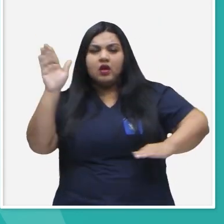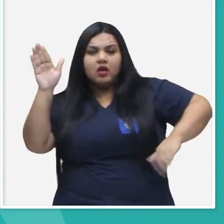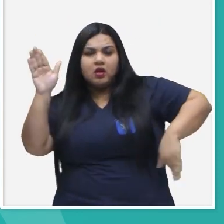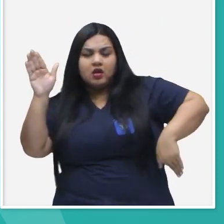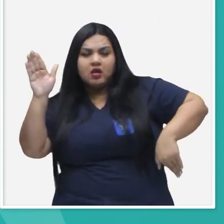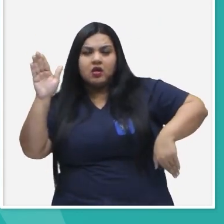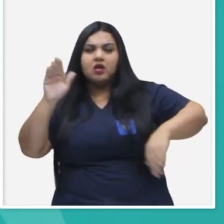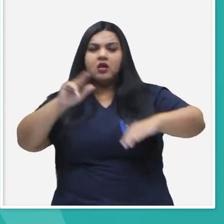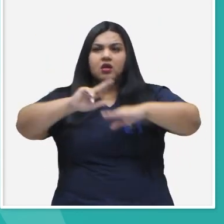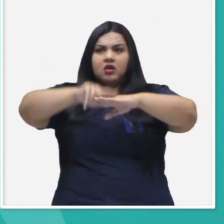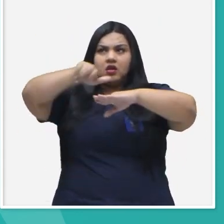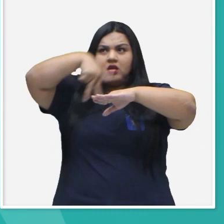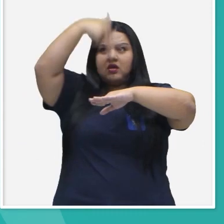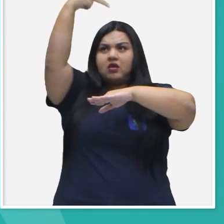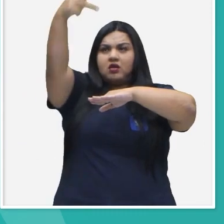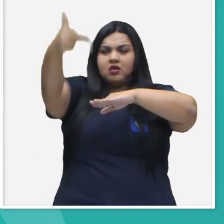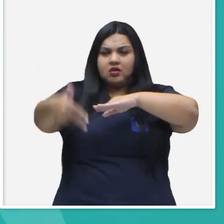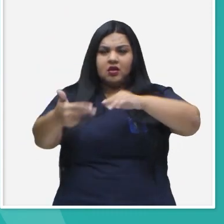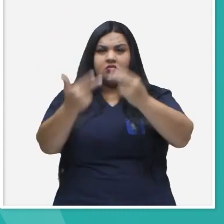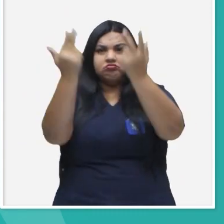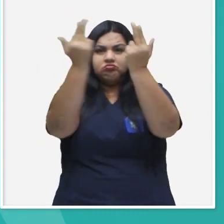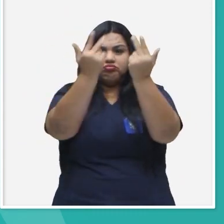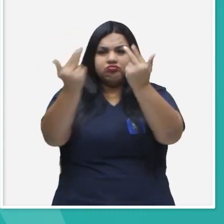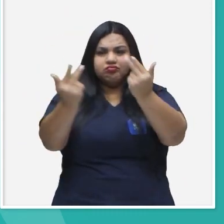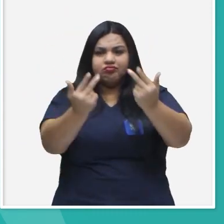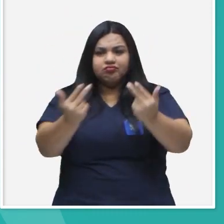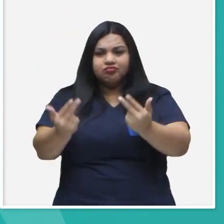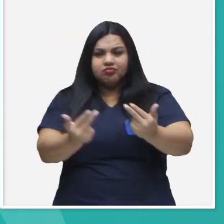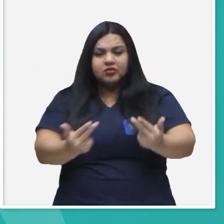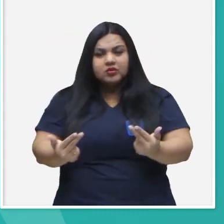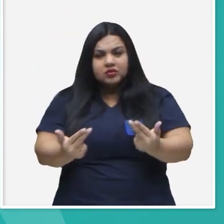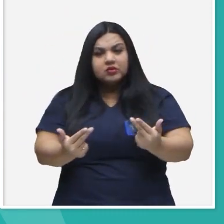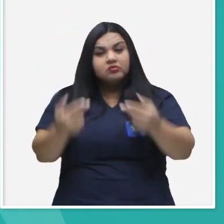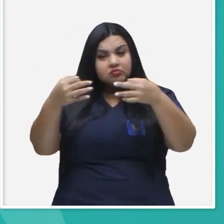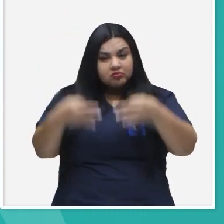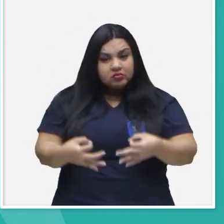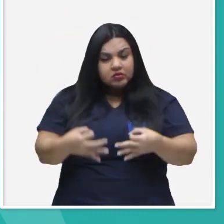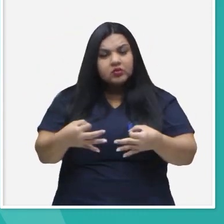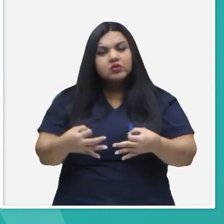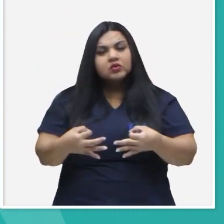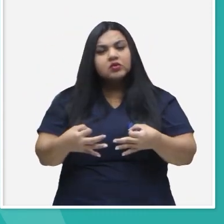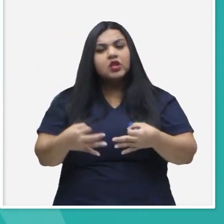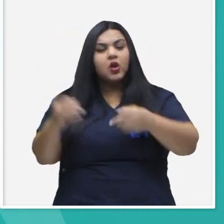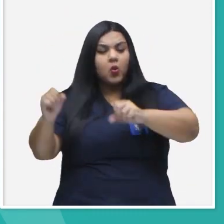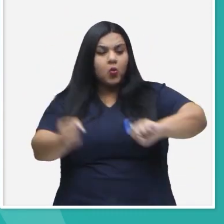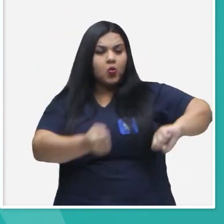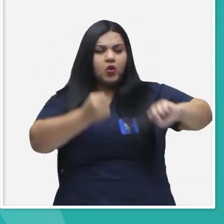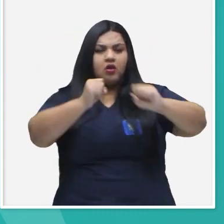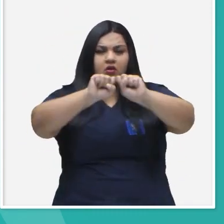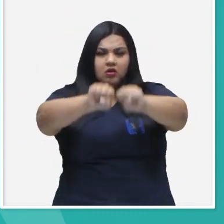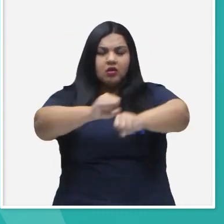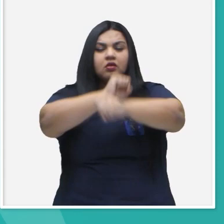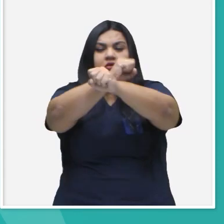salto ornamental, nado sincronizado, tá certo? Canoagem,